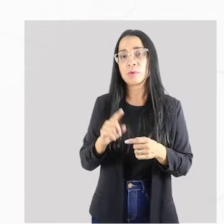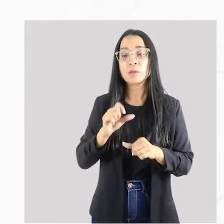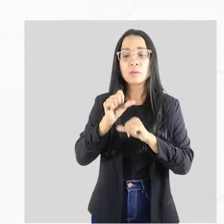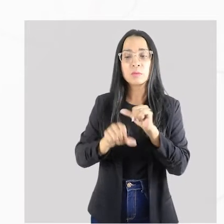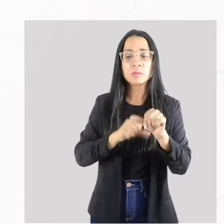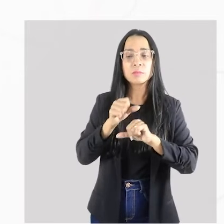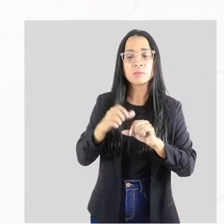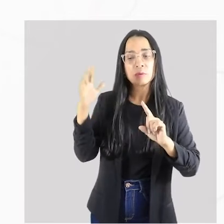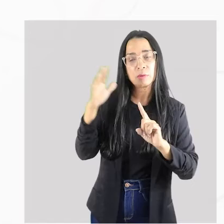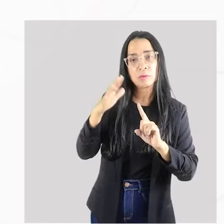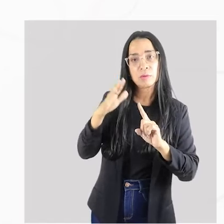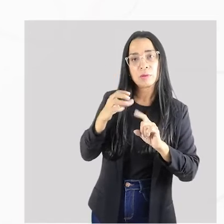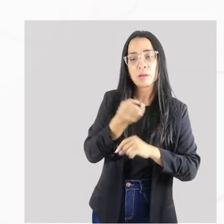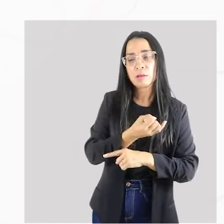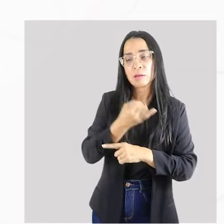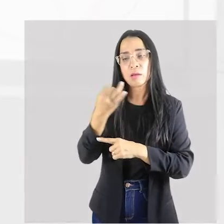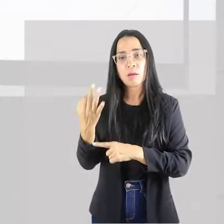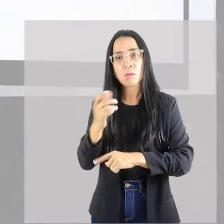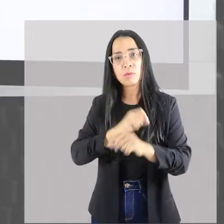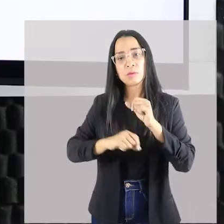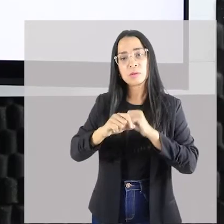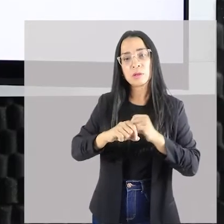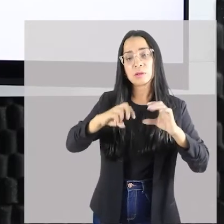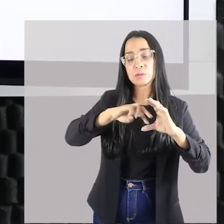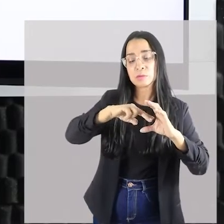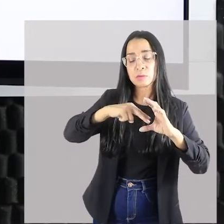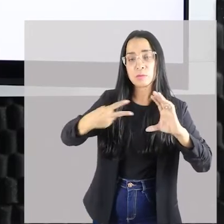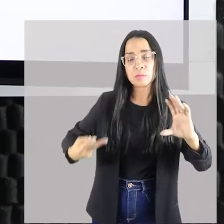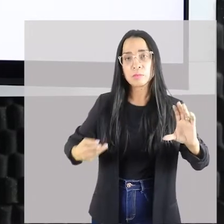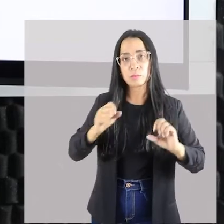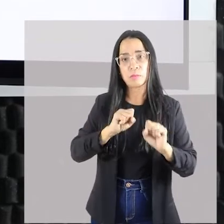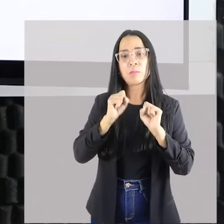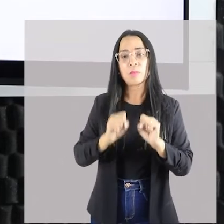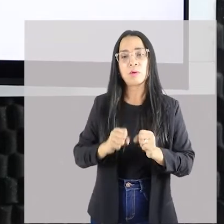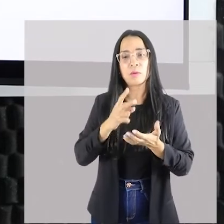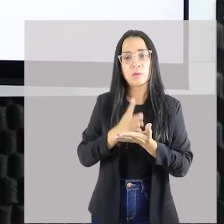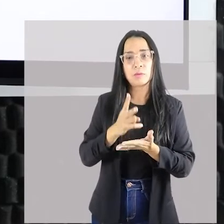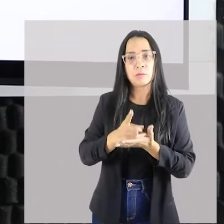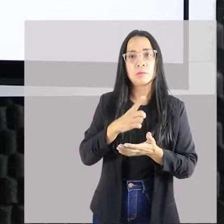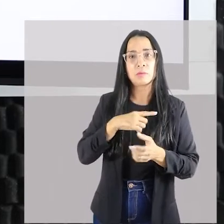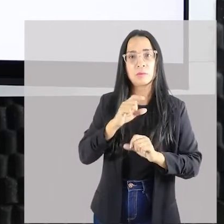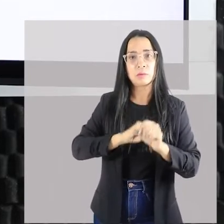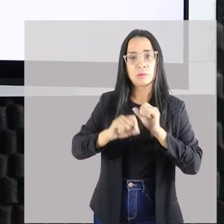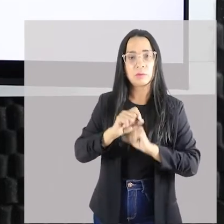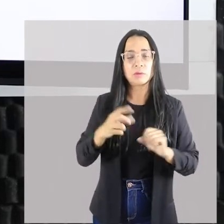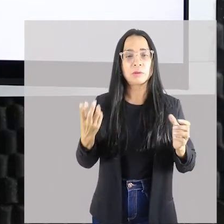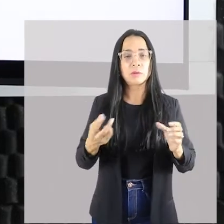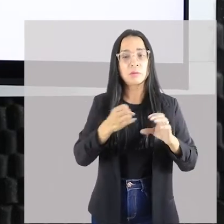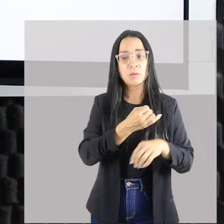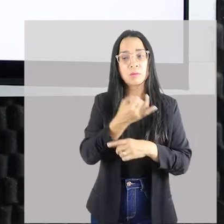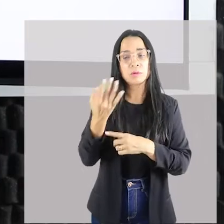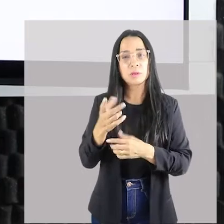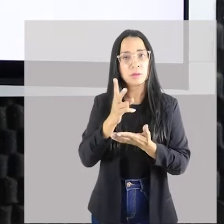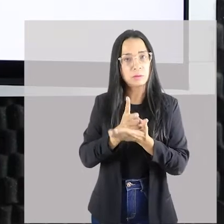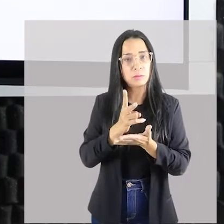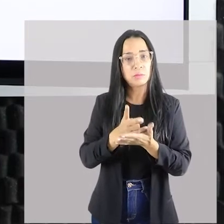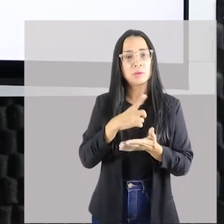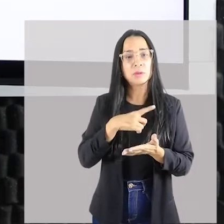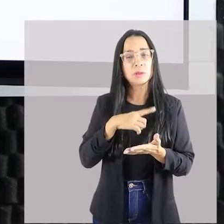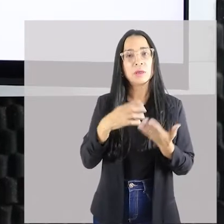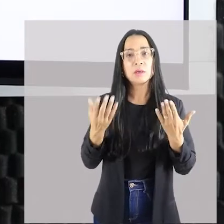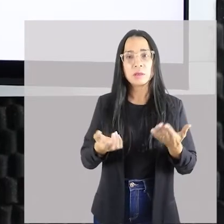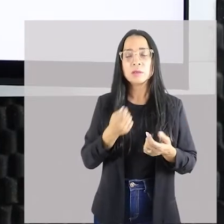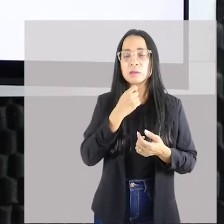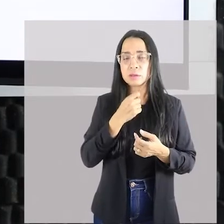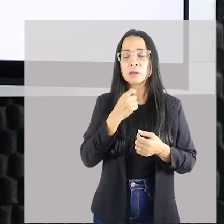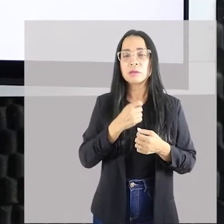vai influenciar na quantidade dos seus cromossomos. Você pode continuar tendo ali, né, a quantidade que você sempre teve e ainda